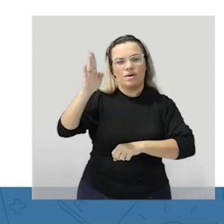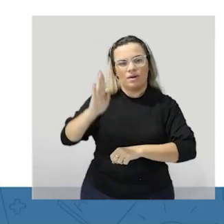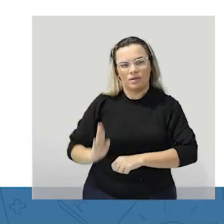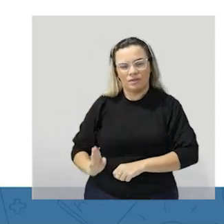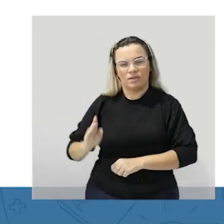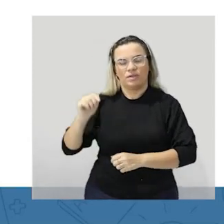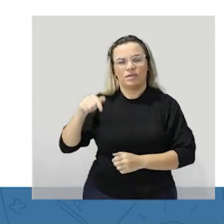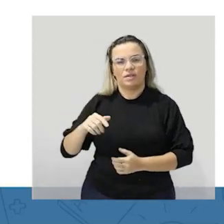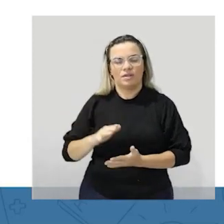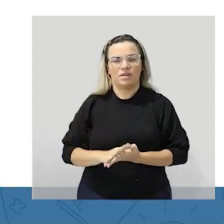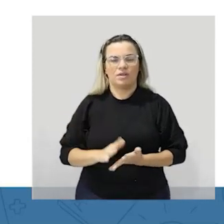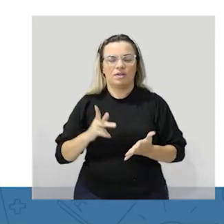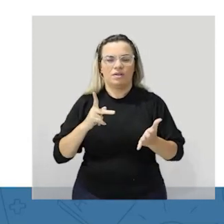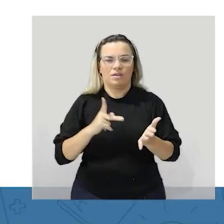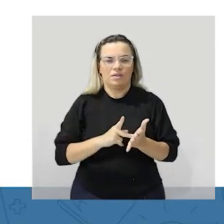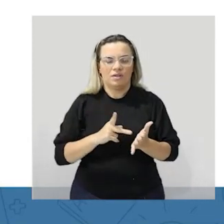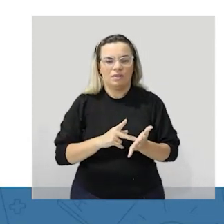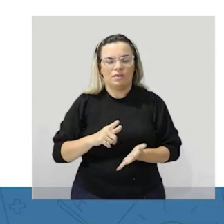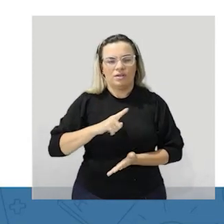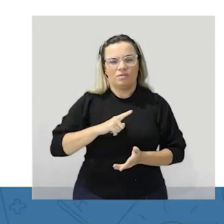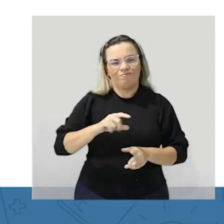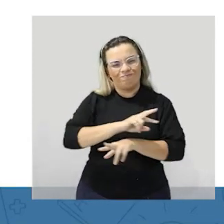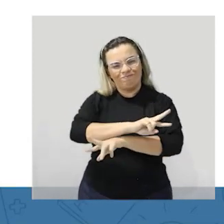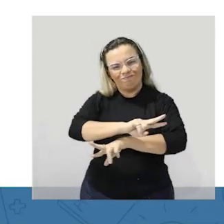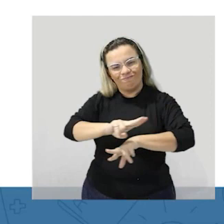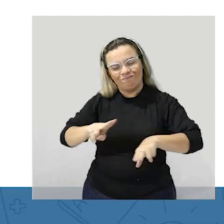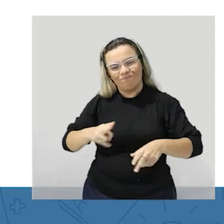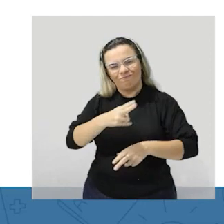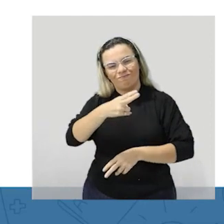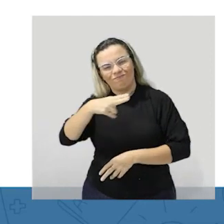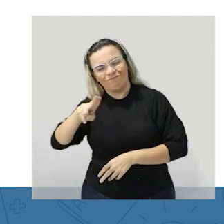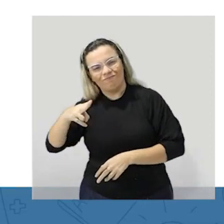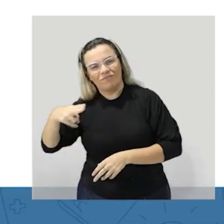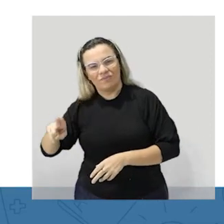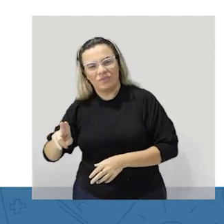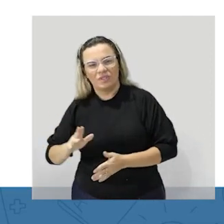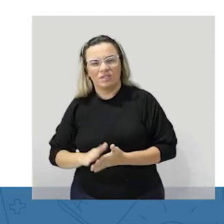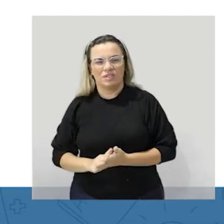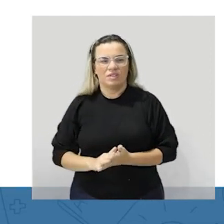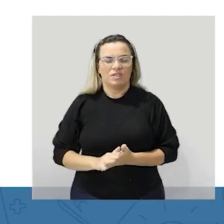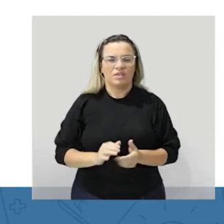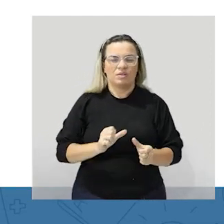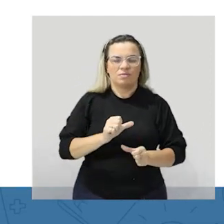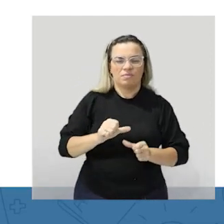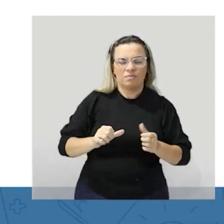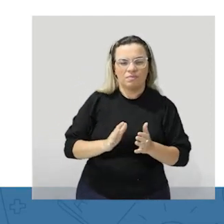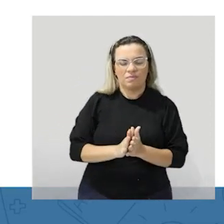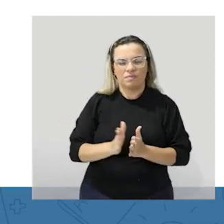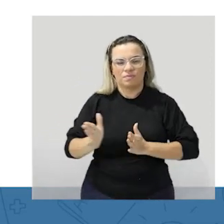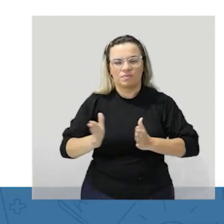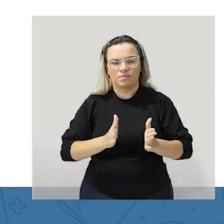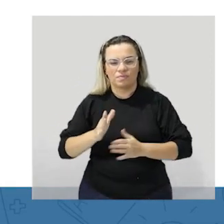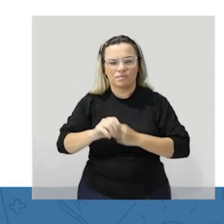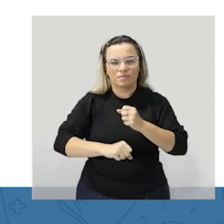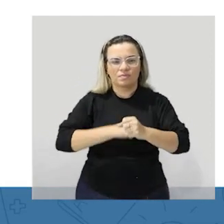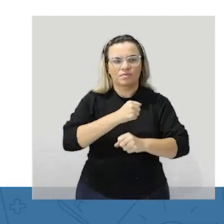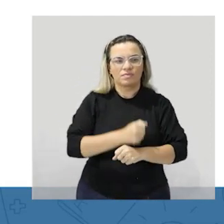que na verdade, ela tem várias denominações, né? Um período que vem aqui de 1889, a partir da